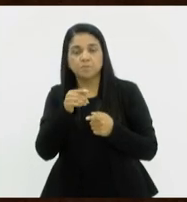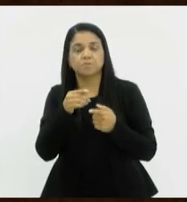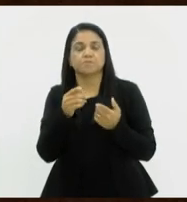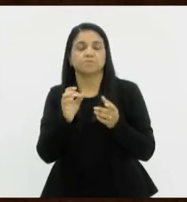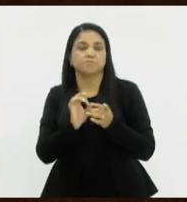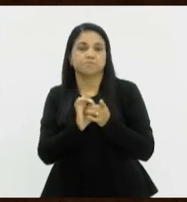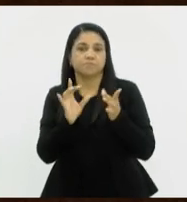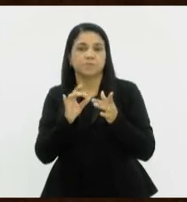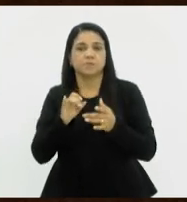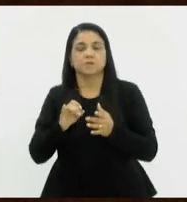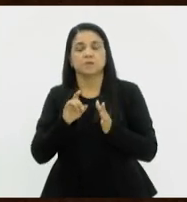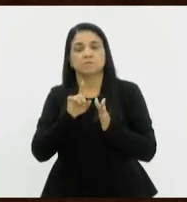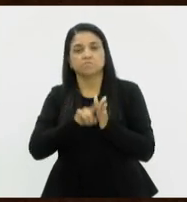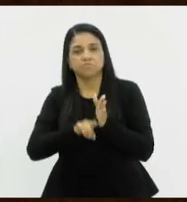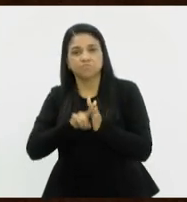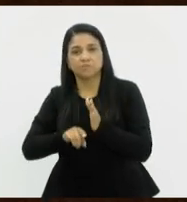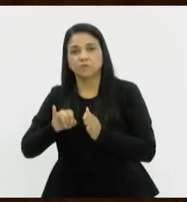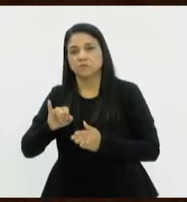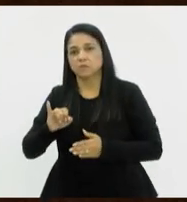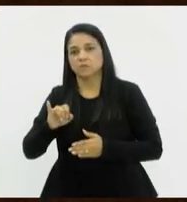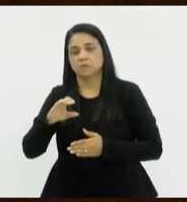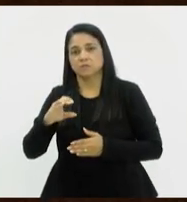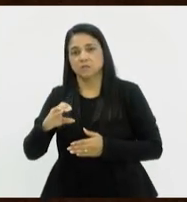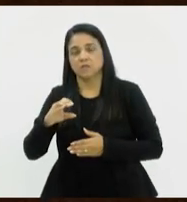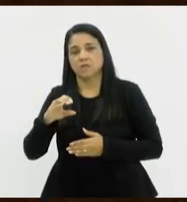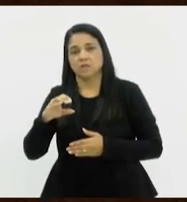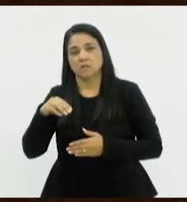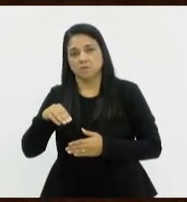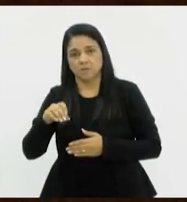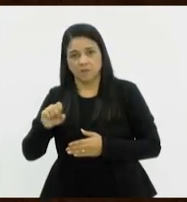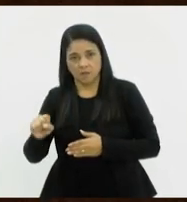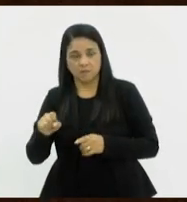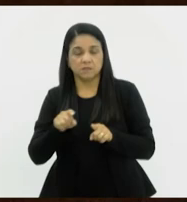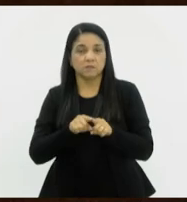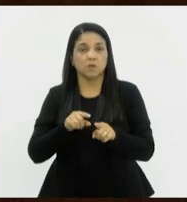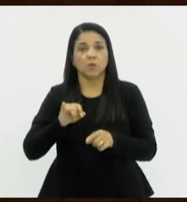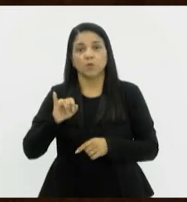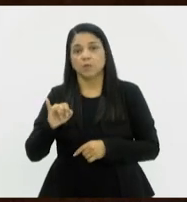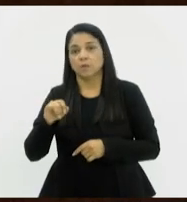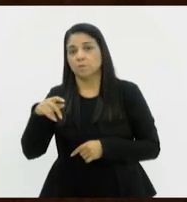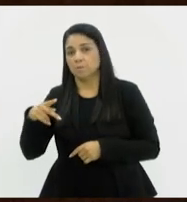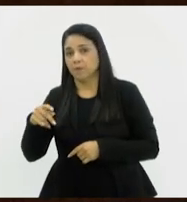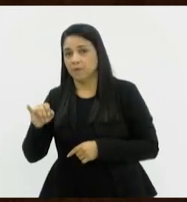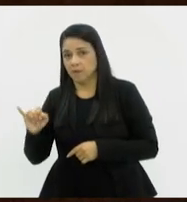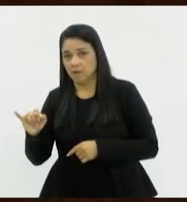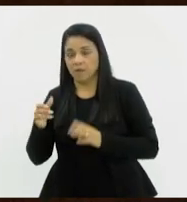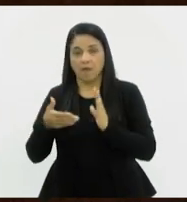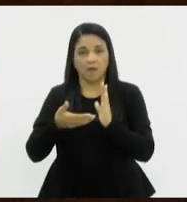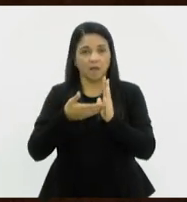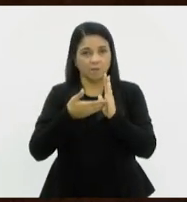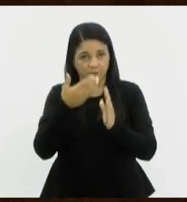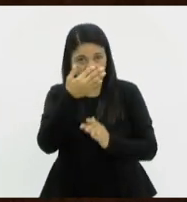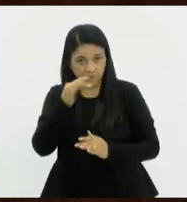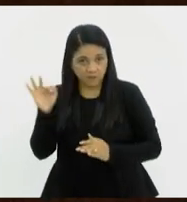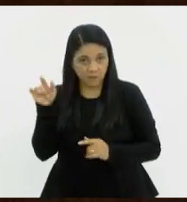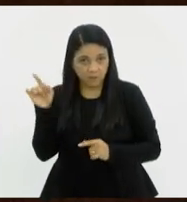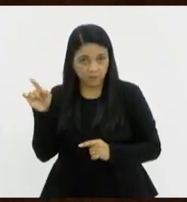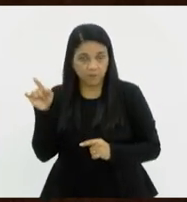ICMS e a isenção do IPI. O IPI quem dá é a Câmara Federal.